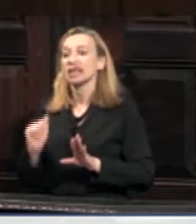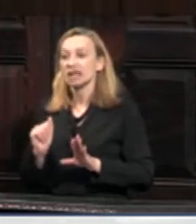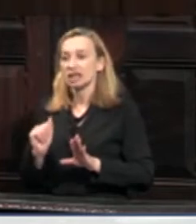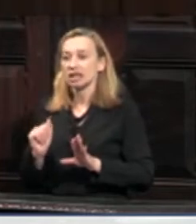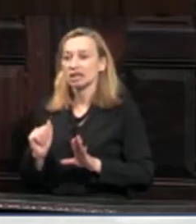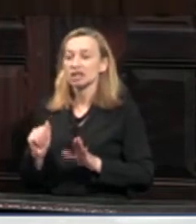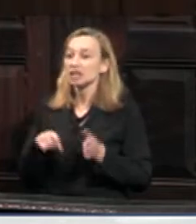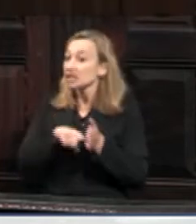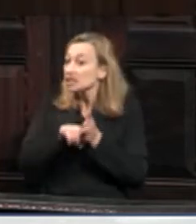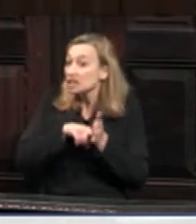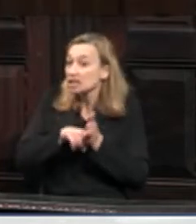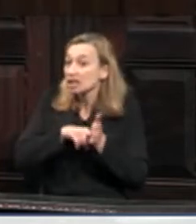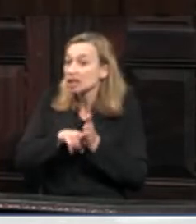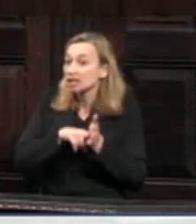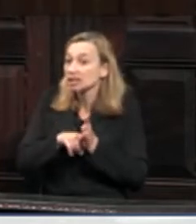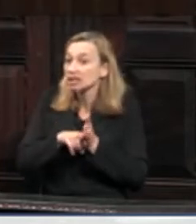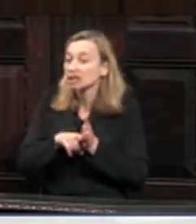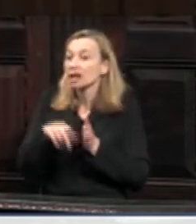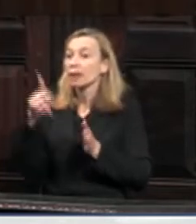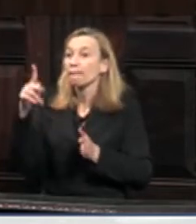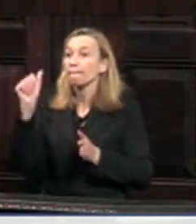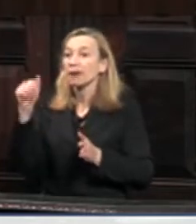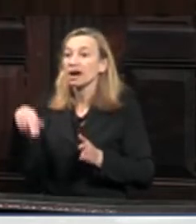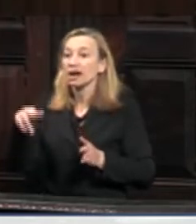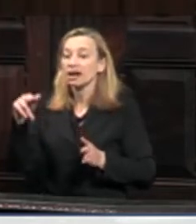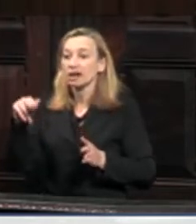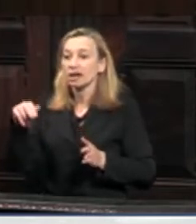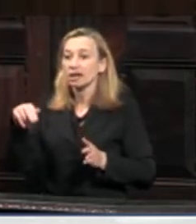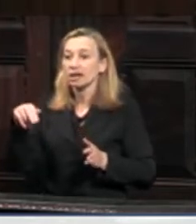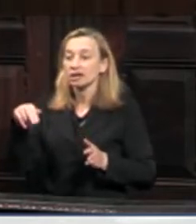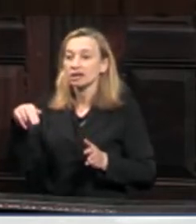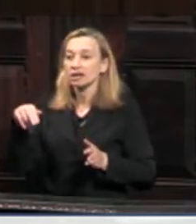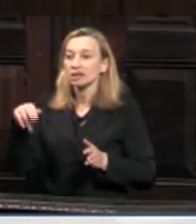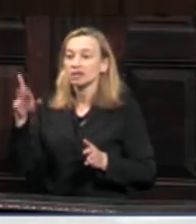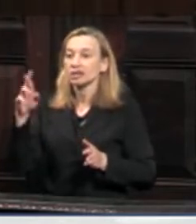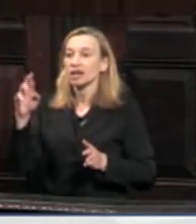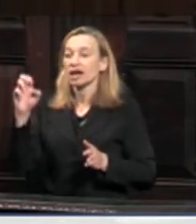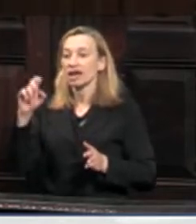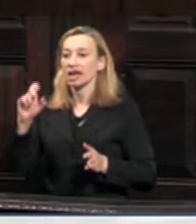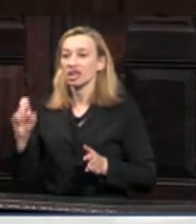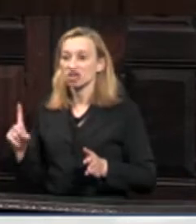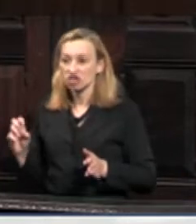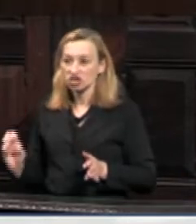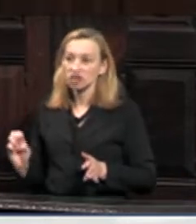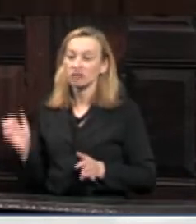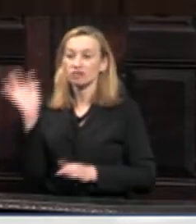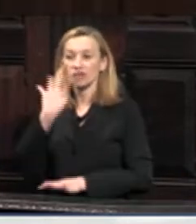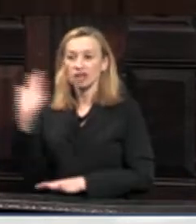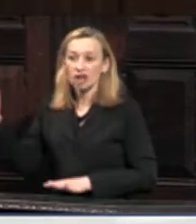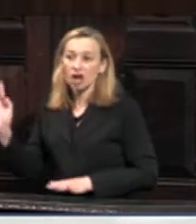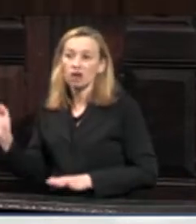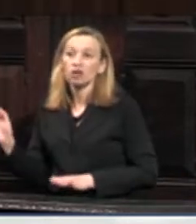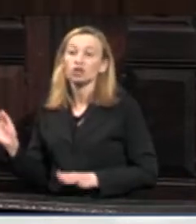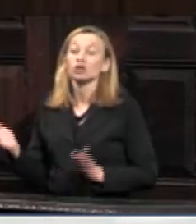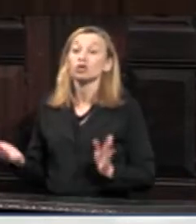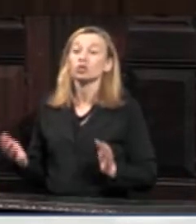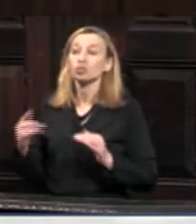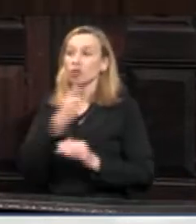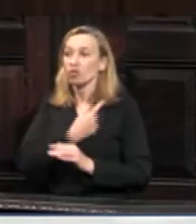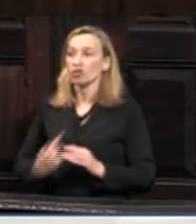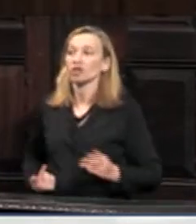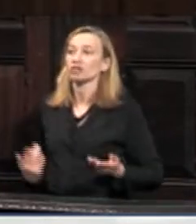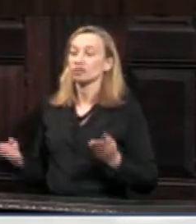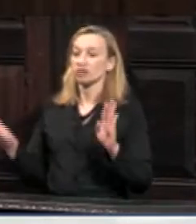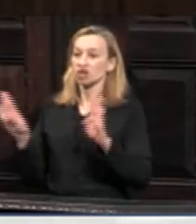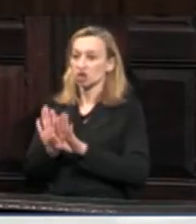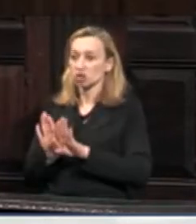os antigos PANs, né, da rede federal, e o governo federal fechou